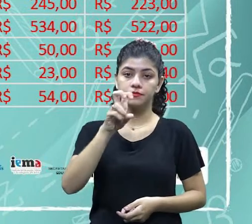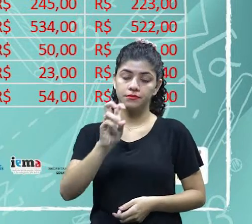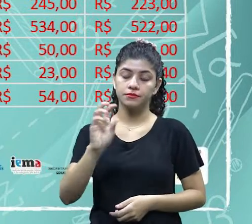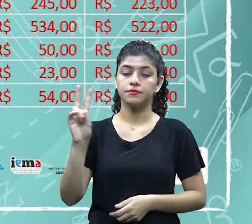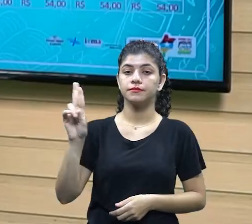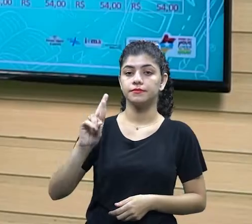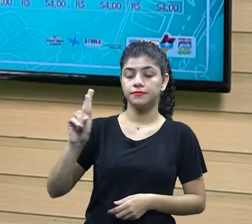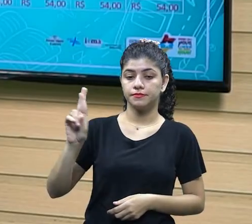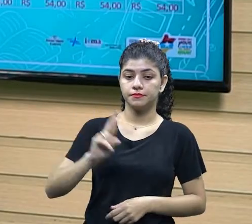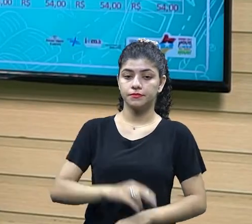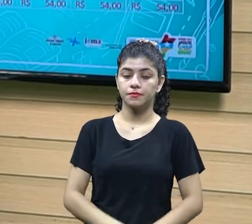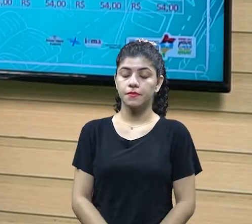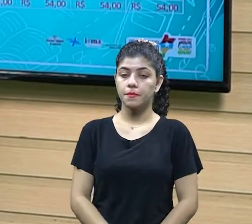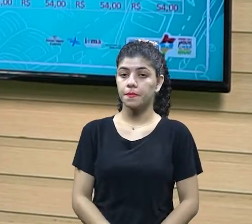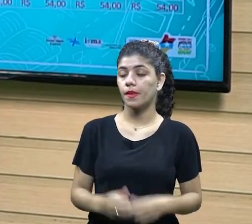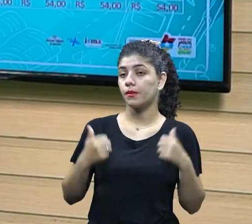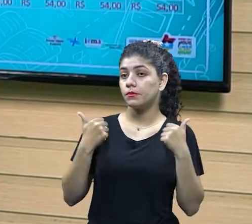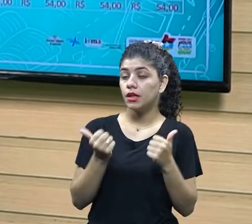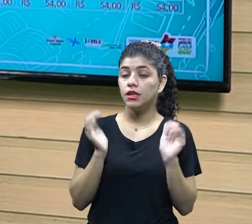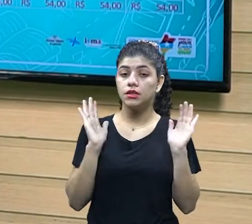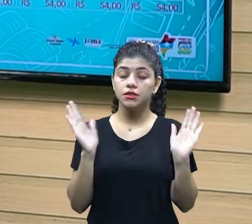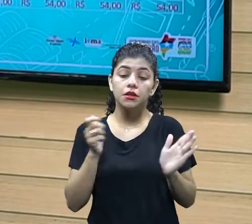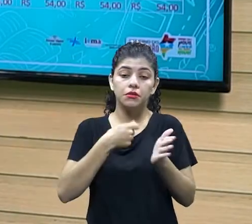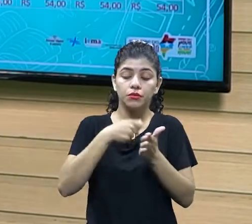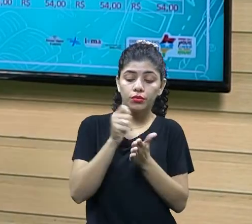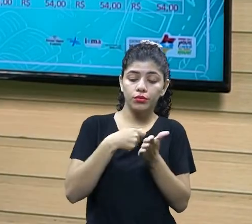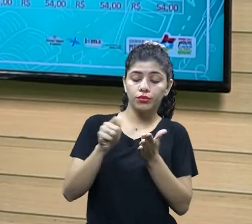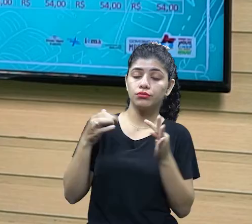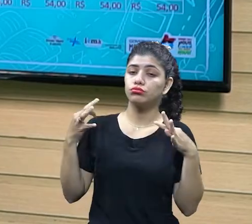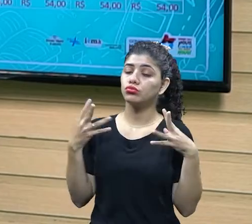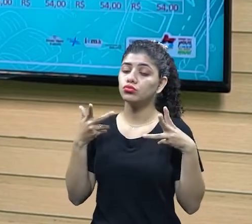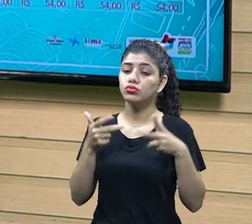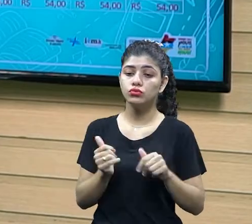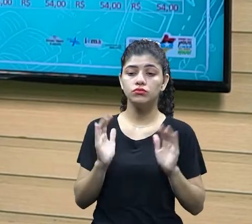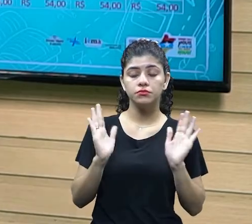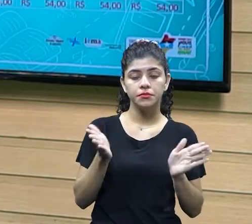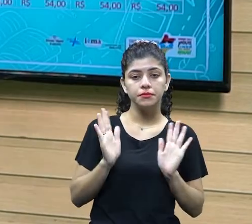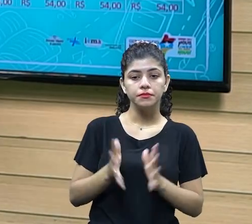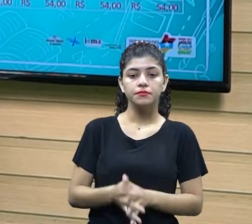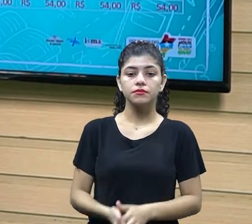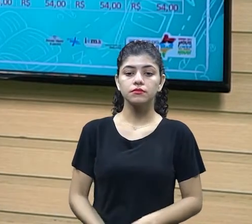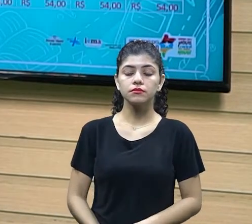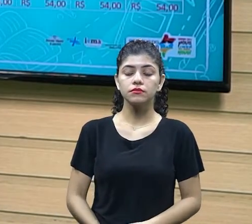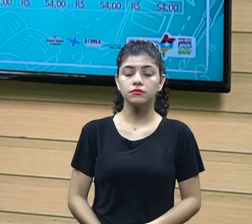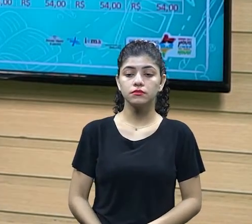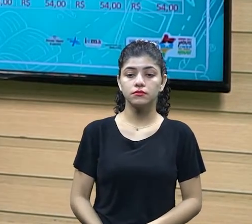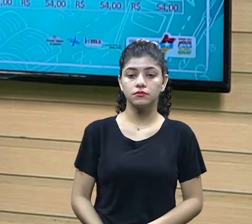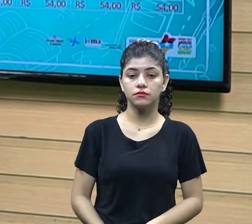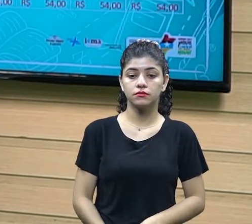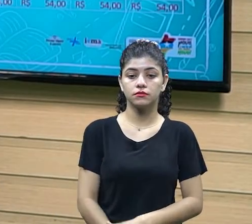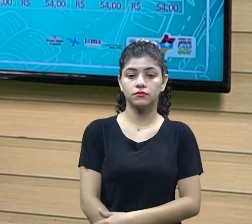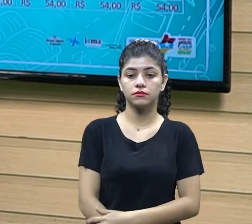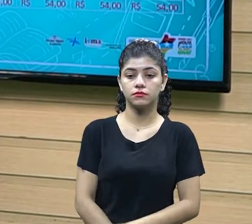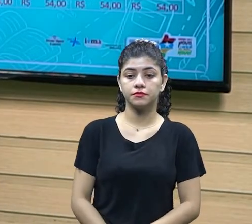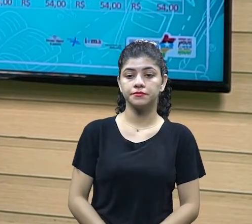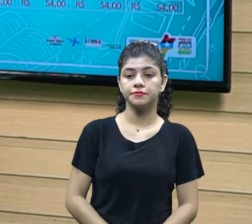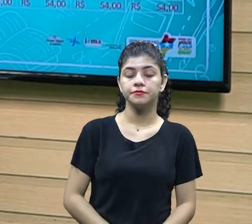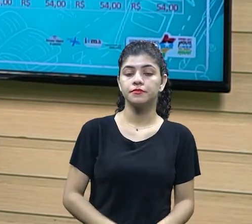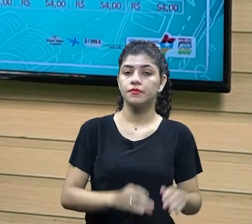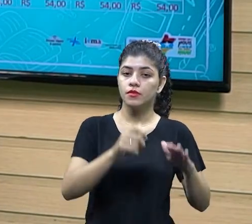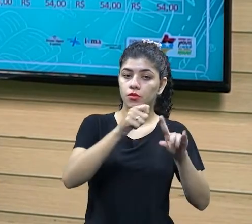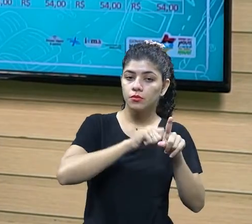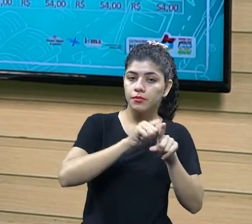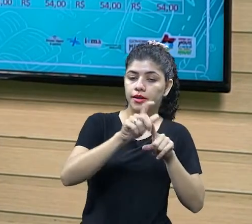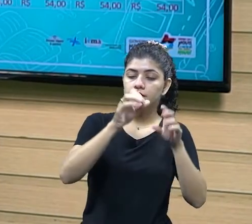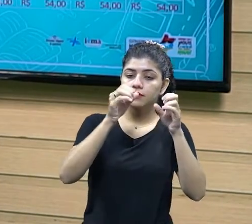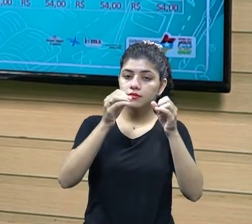de telefone. Beleza, Dona Maria foi lá, anotou todos os seus gastos, todos os seus ganhos, colocou segregado por mês,